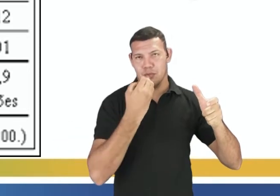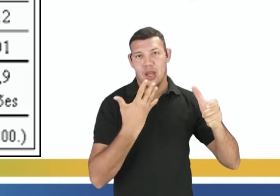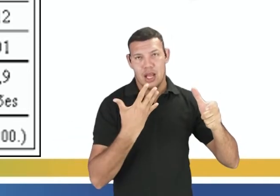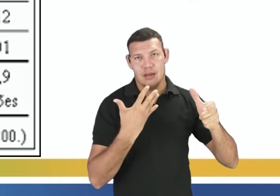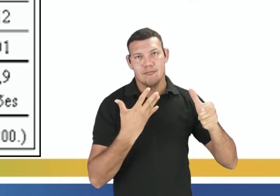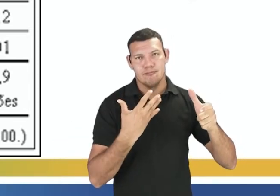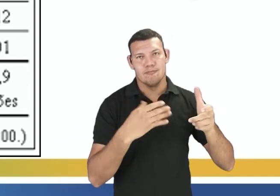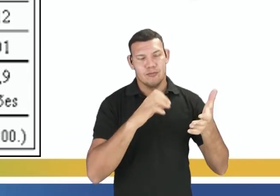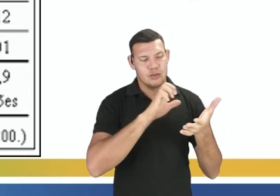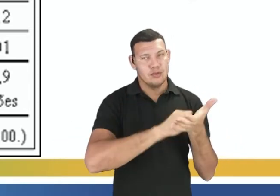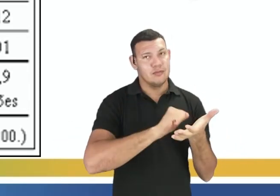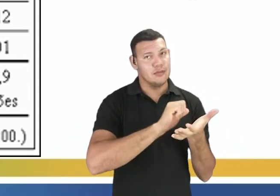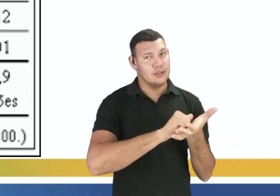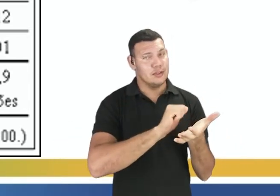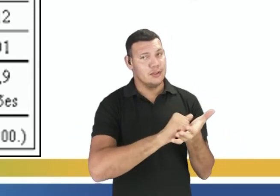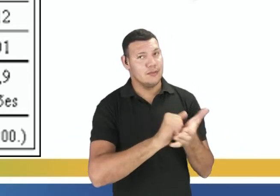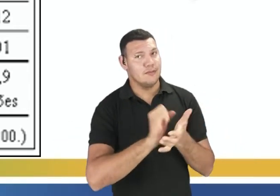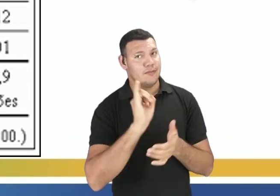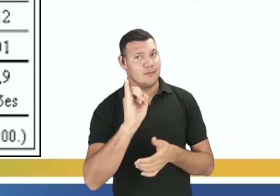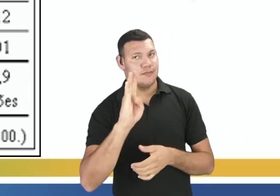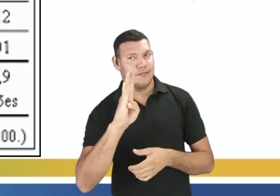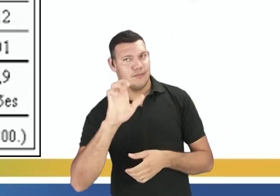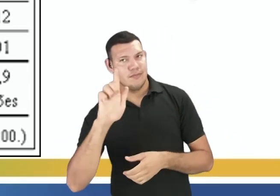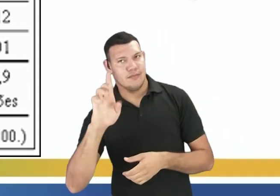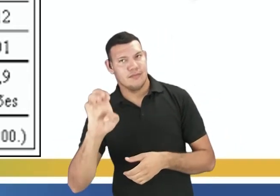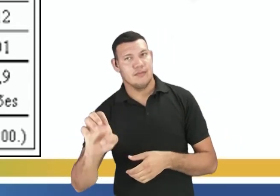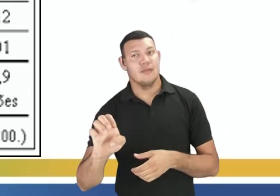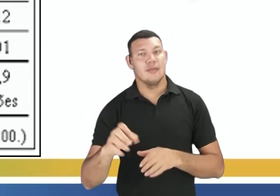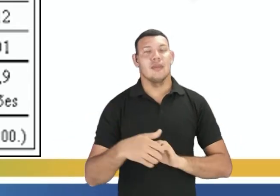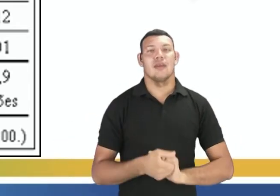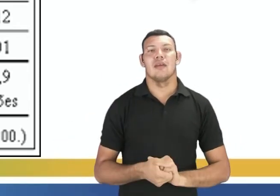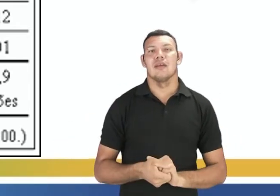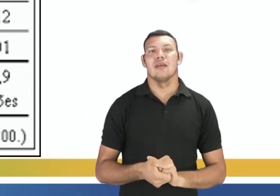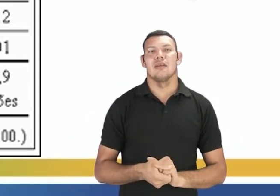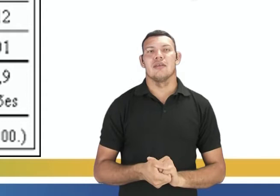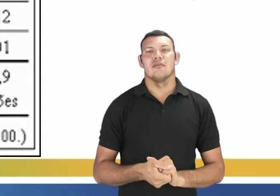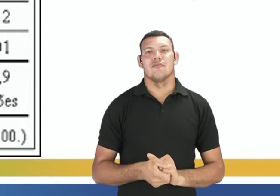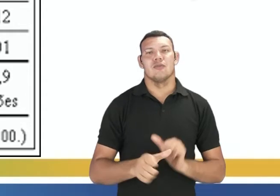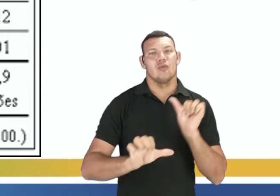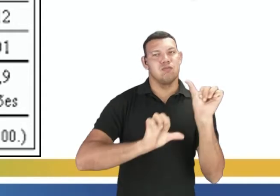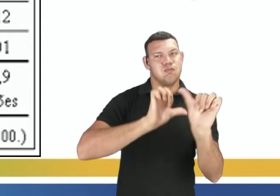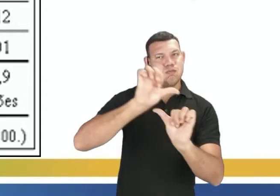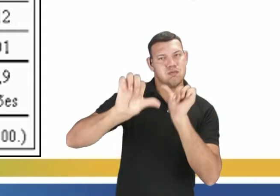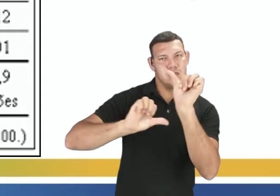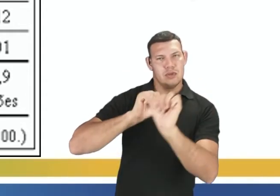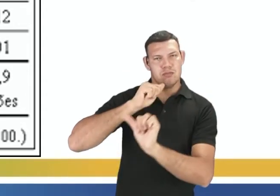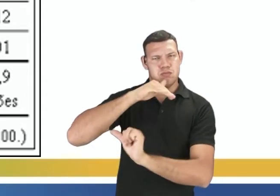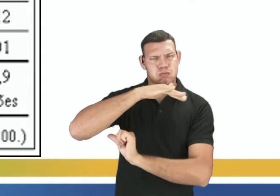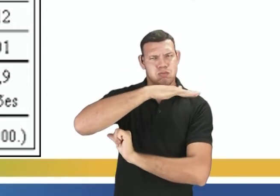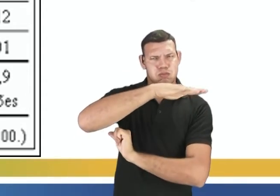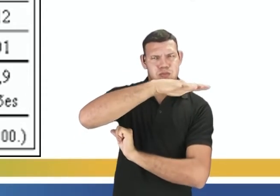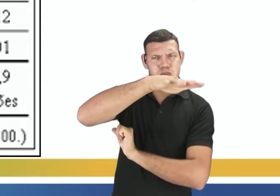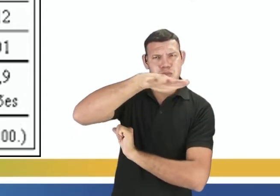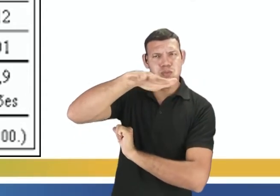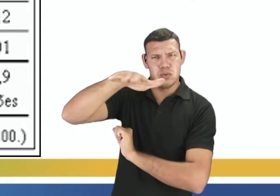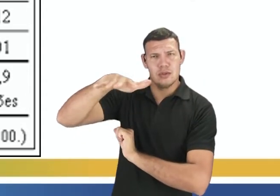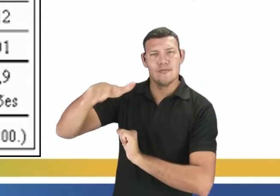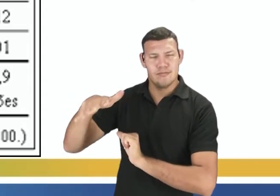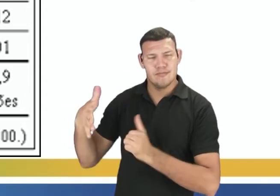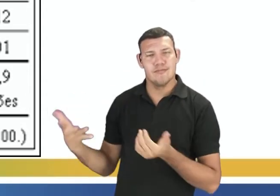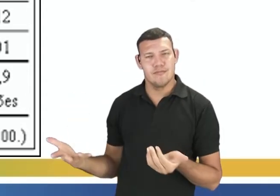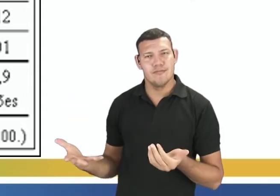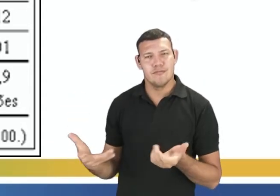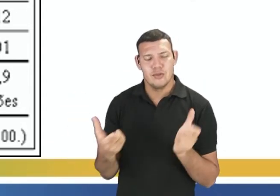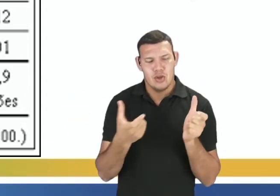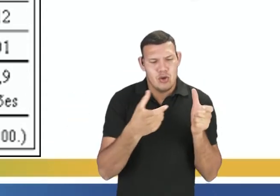do IBGE, do censo de 2010, né, que fala sobre essa questão da transformação dessas paisagens, principalmente se transformando a paisagem